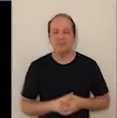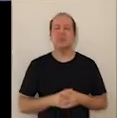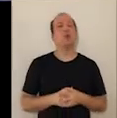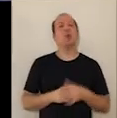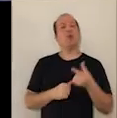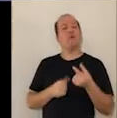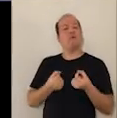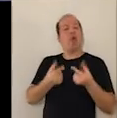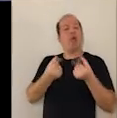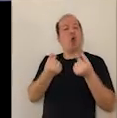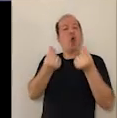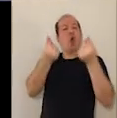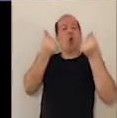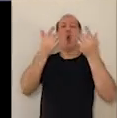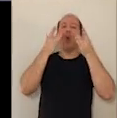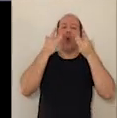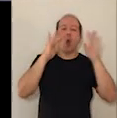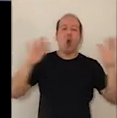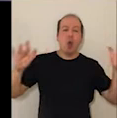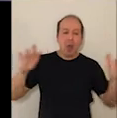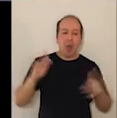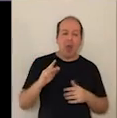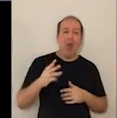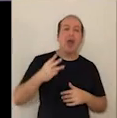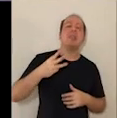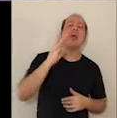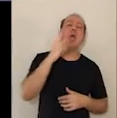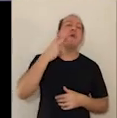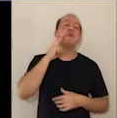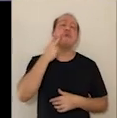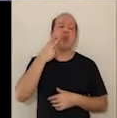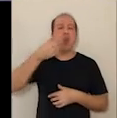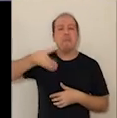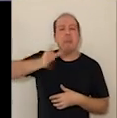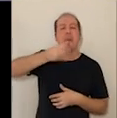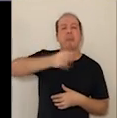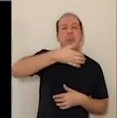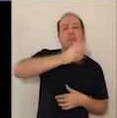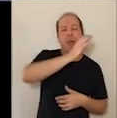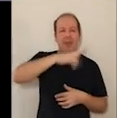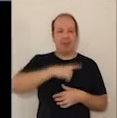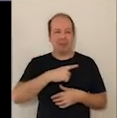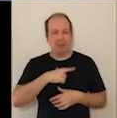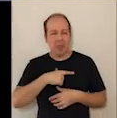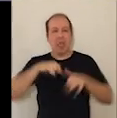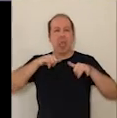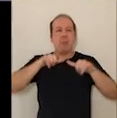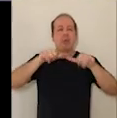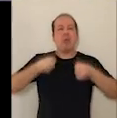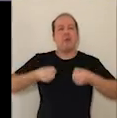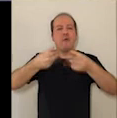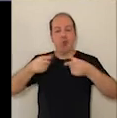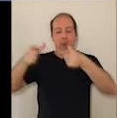Quanto rendeu ontem? Opa! 3 pipas de vinho aí do vizinho, 100 ducados da parte de Batista, o